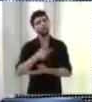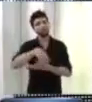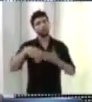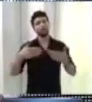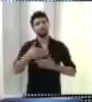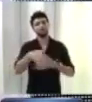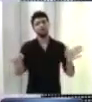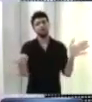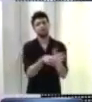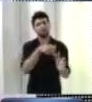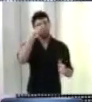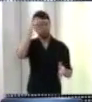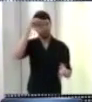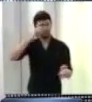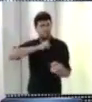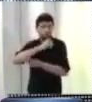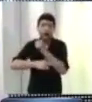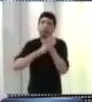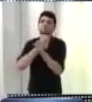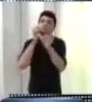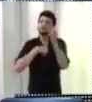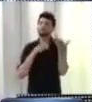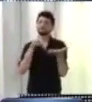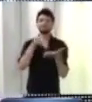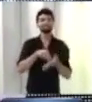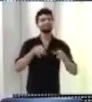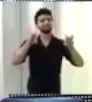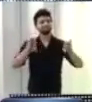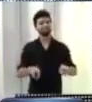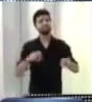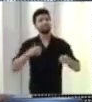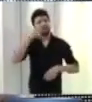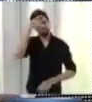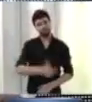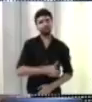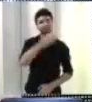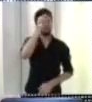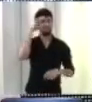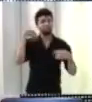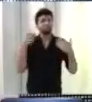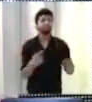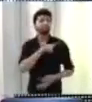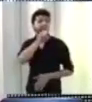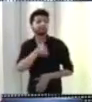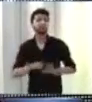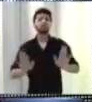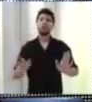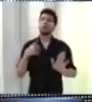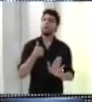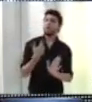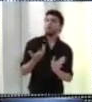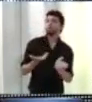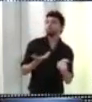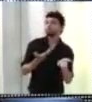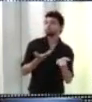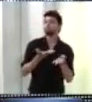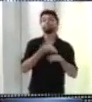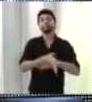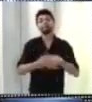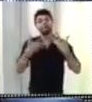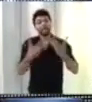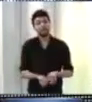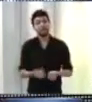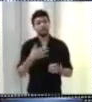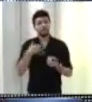Olha só, eu posso ano que vem estar lá como gestor. Então, é assim que eu me credencio, com a